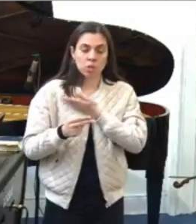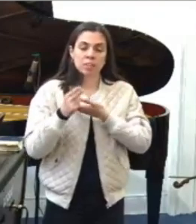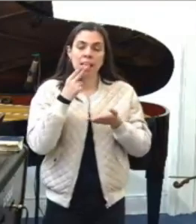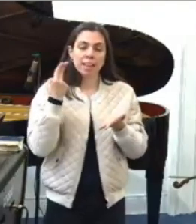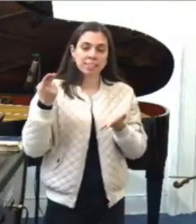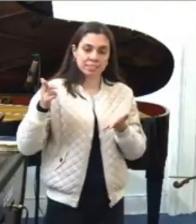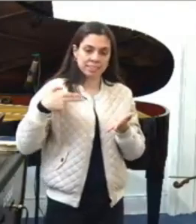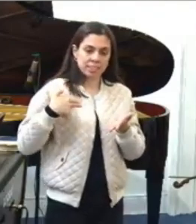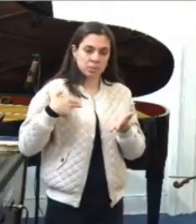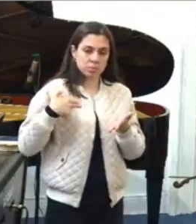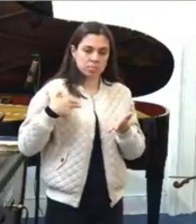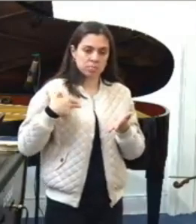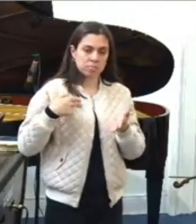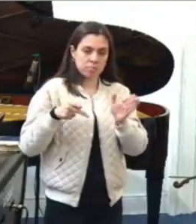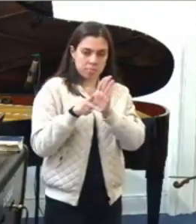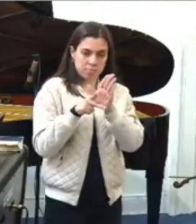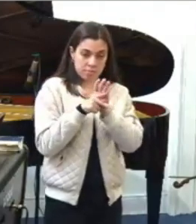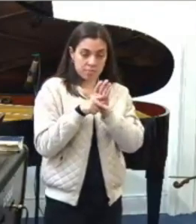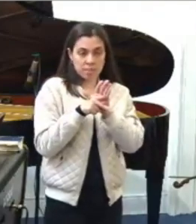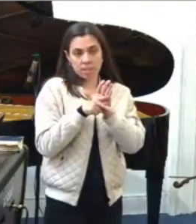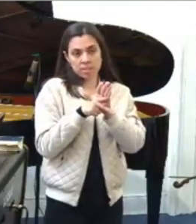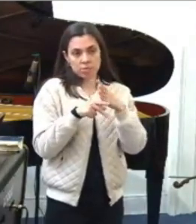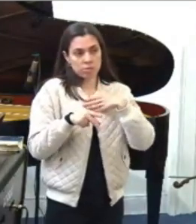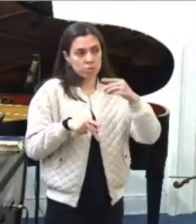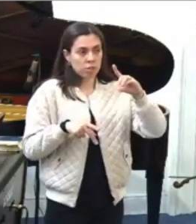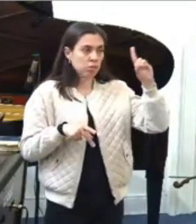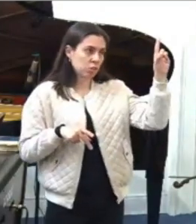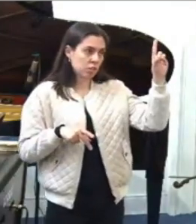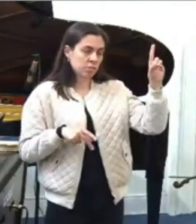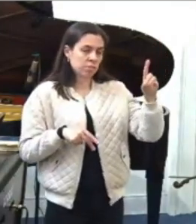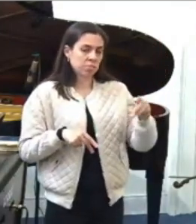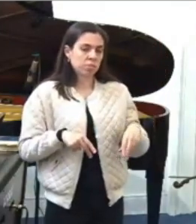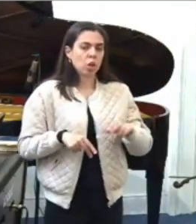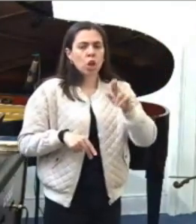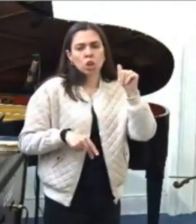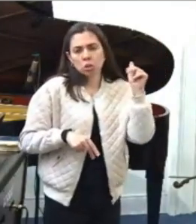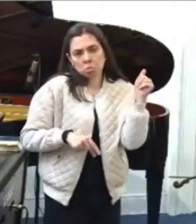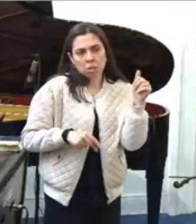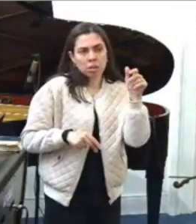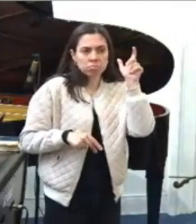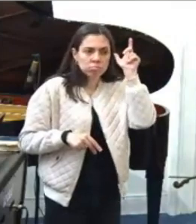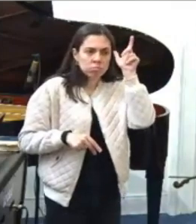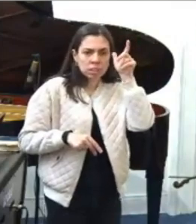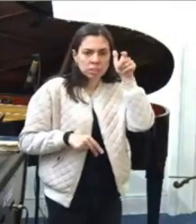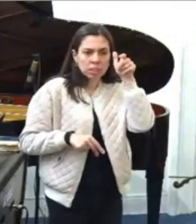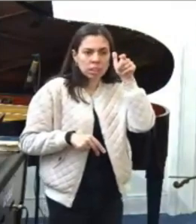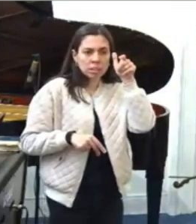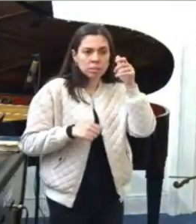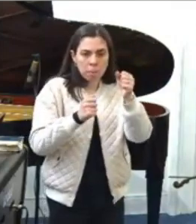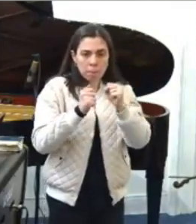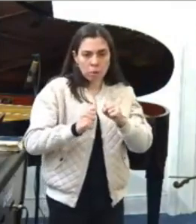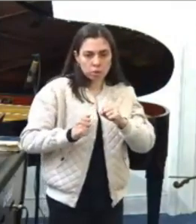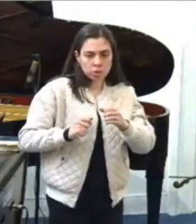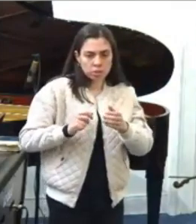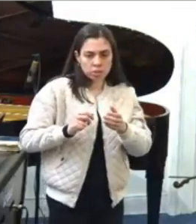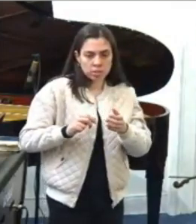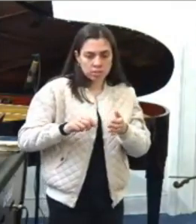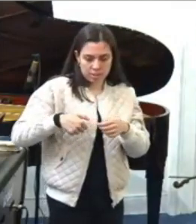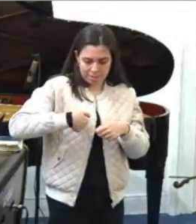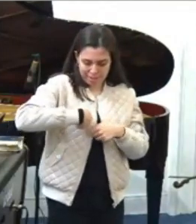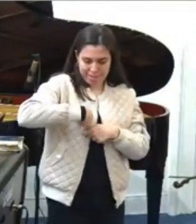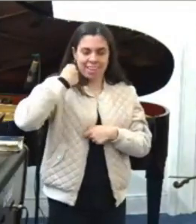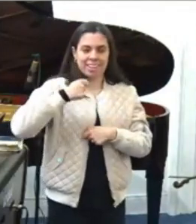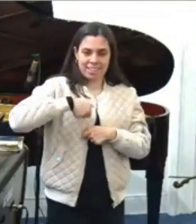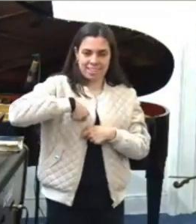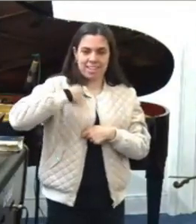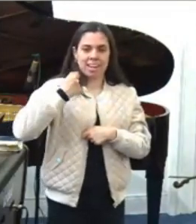Satanás, em vários momentos, uma vez que ele não consegue nos acusar diante de Deus, porque foi expulso dos céus na ascensão de Cristo, se coloca diante